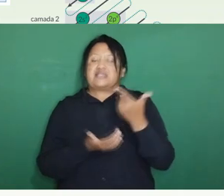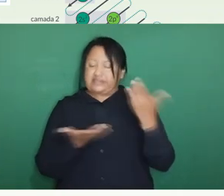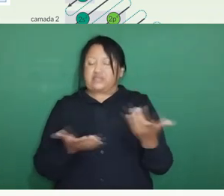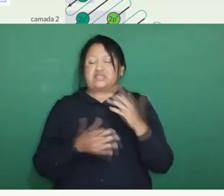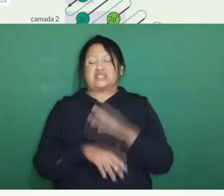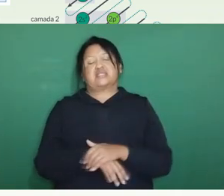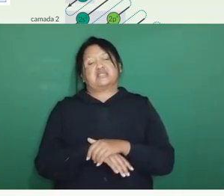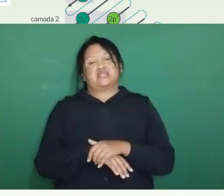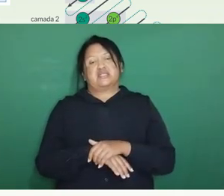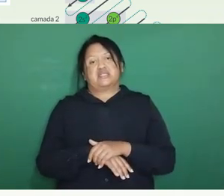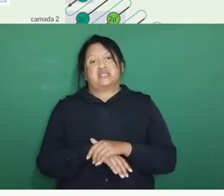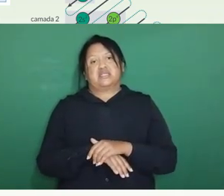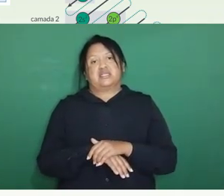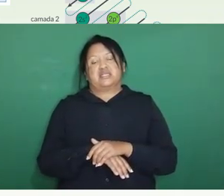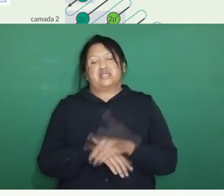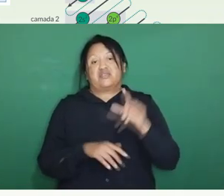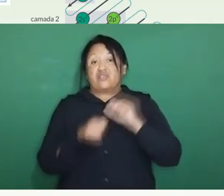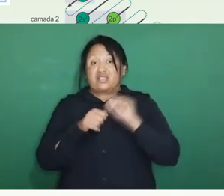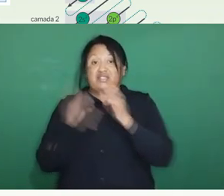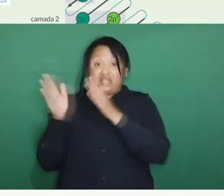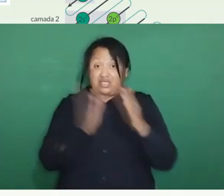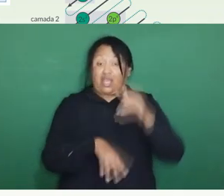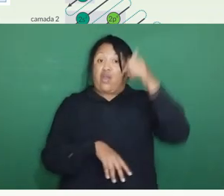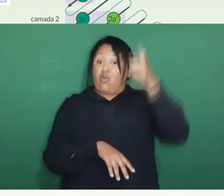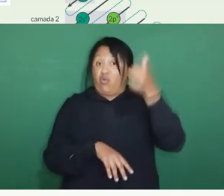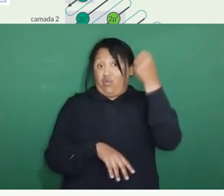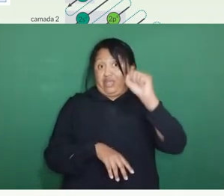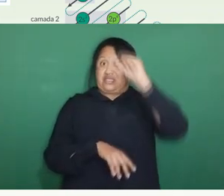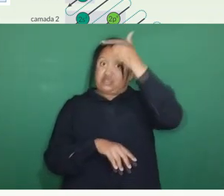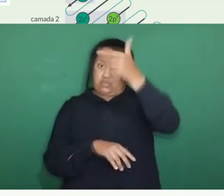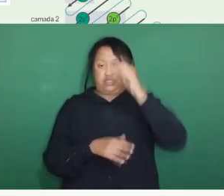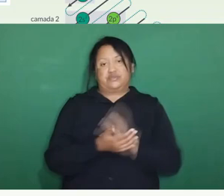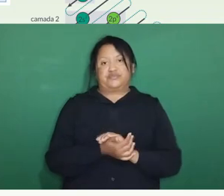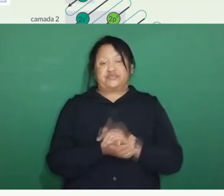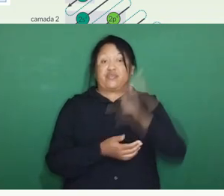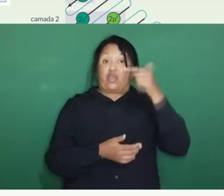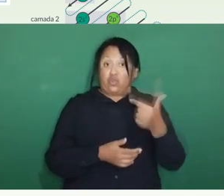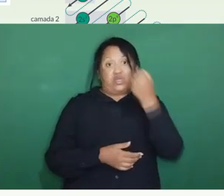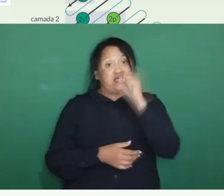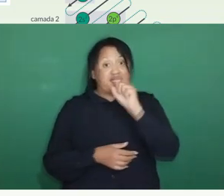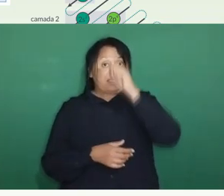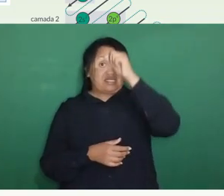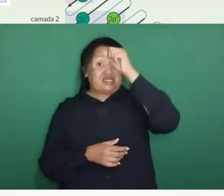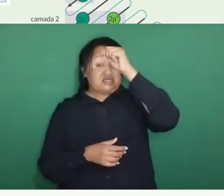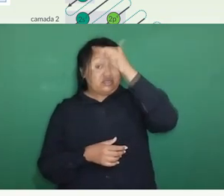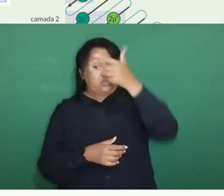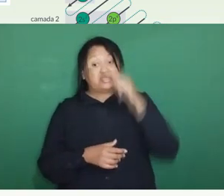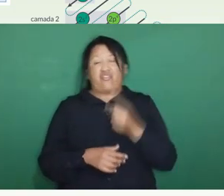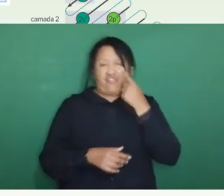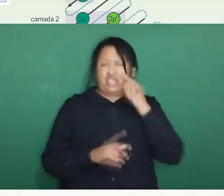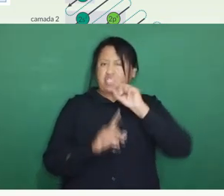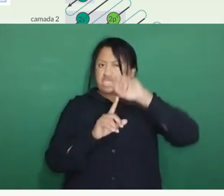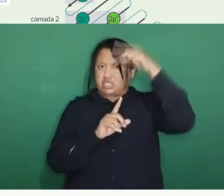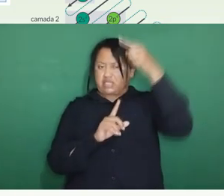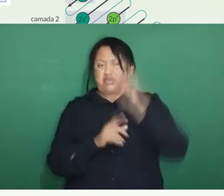hospital S Então vou fazendo essa sequência um S2 2s2 Observe